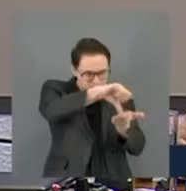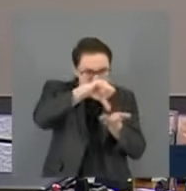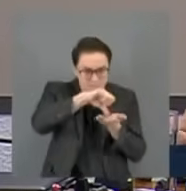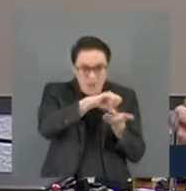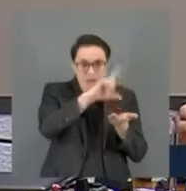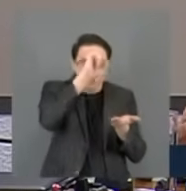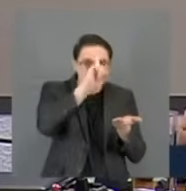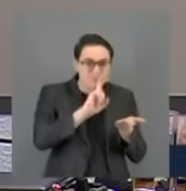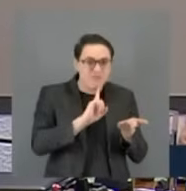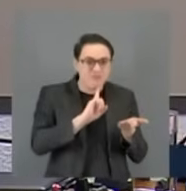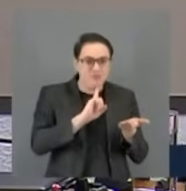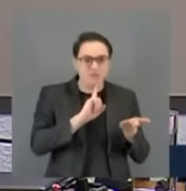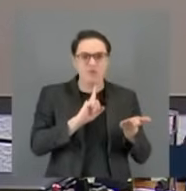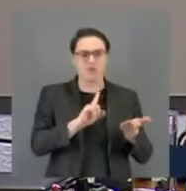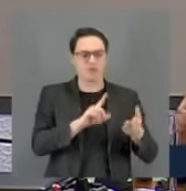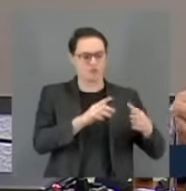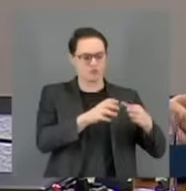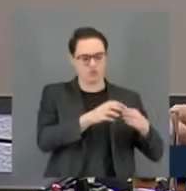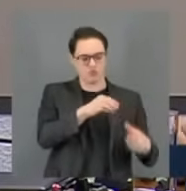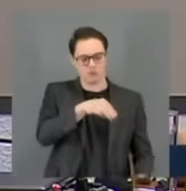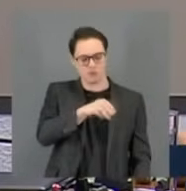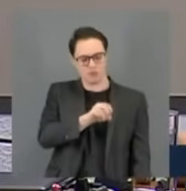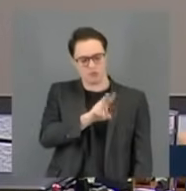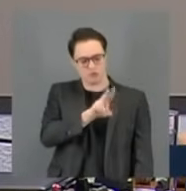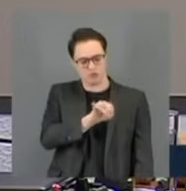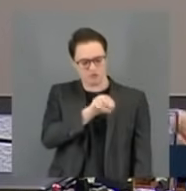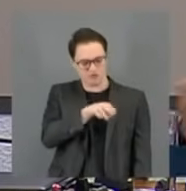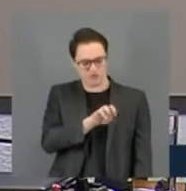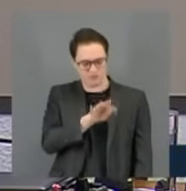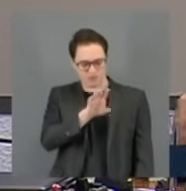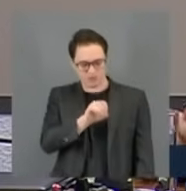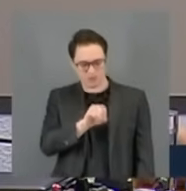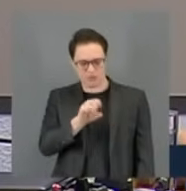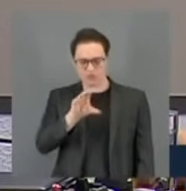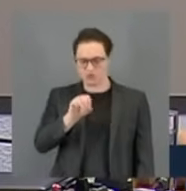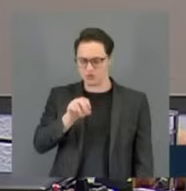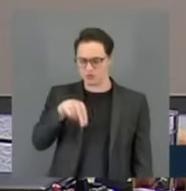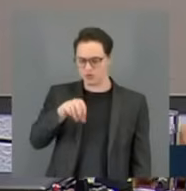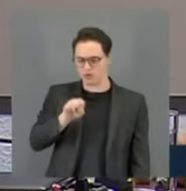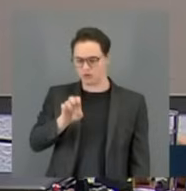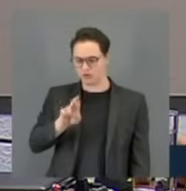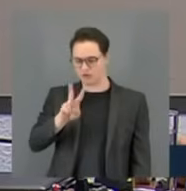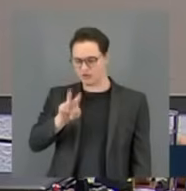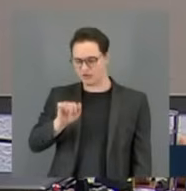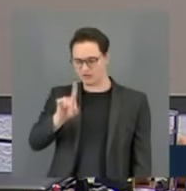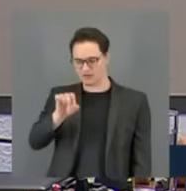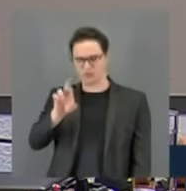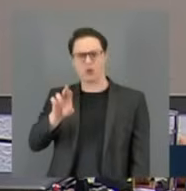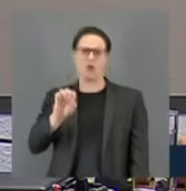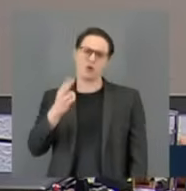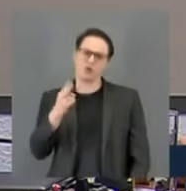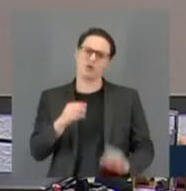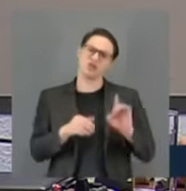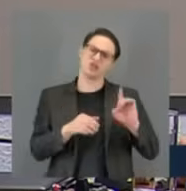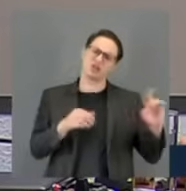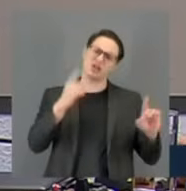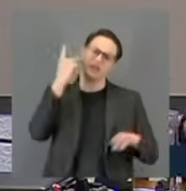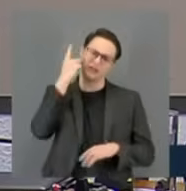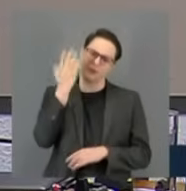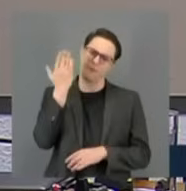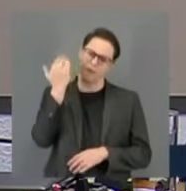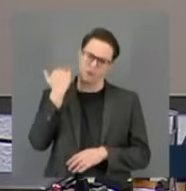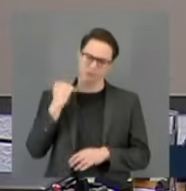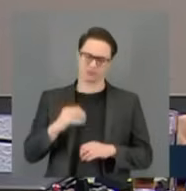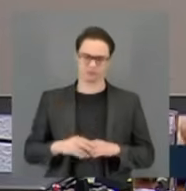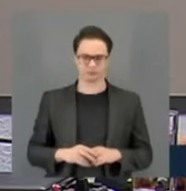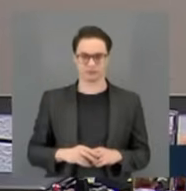perfil Movimento Conservador, anteriormente conhecido como Direita São Paulo. O requerimento